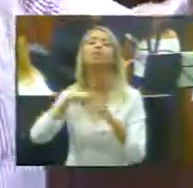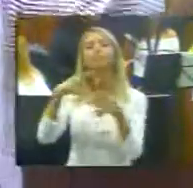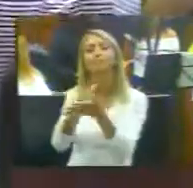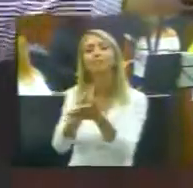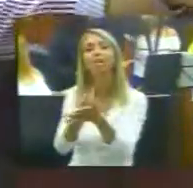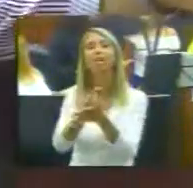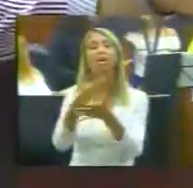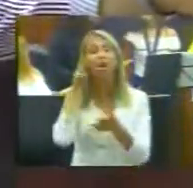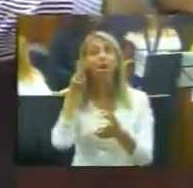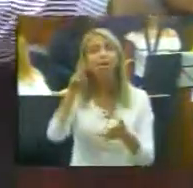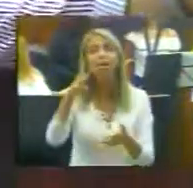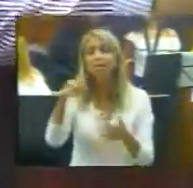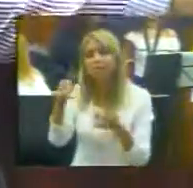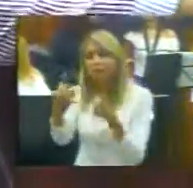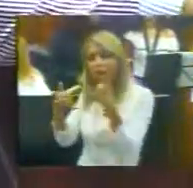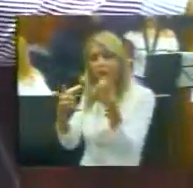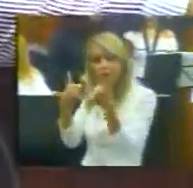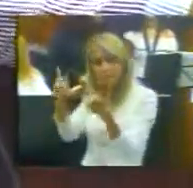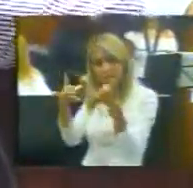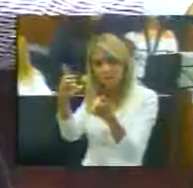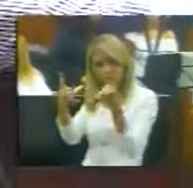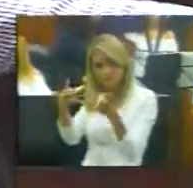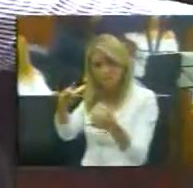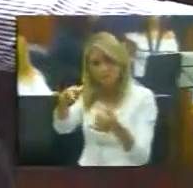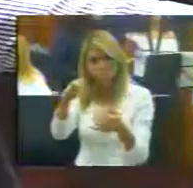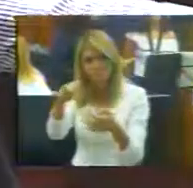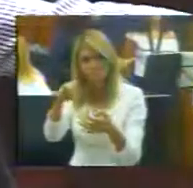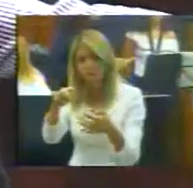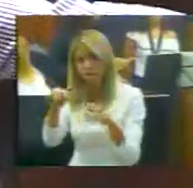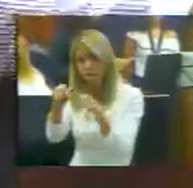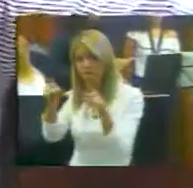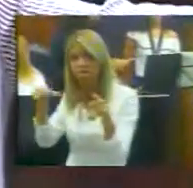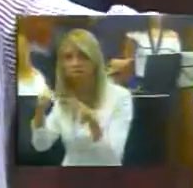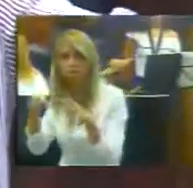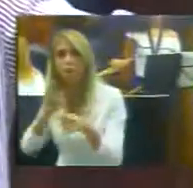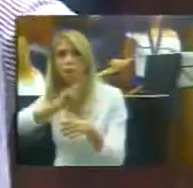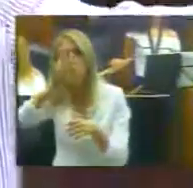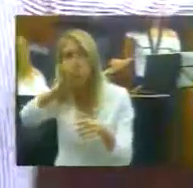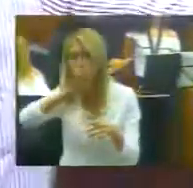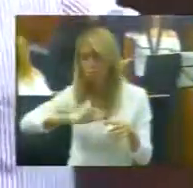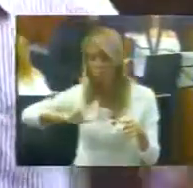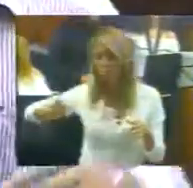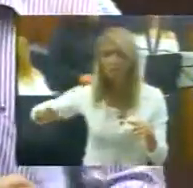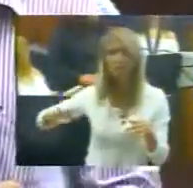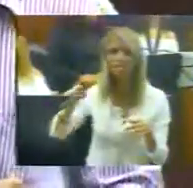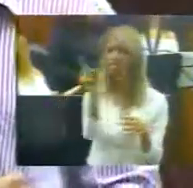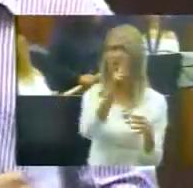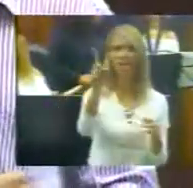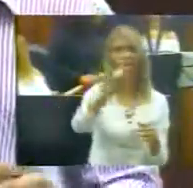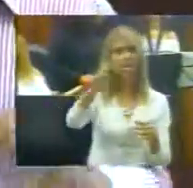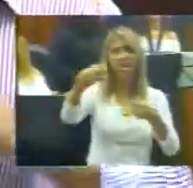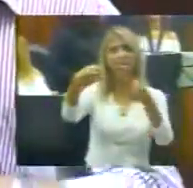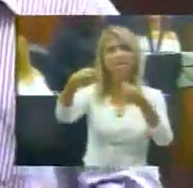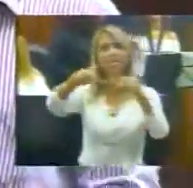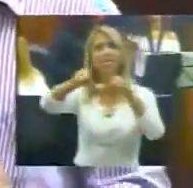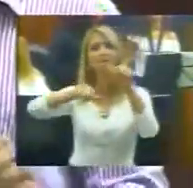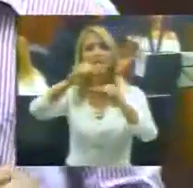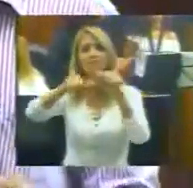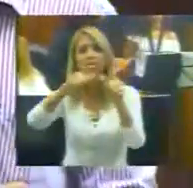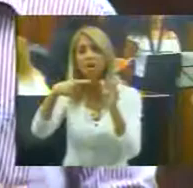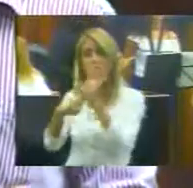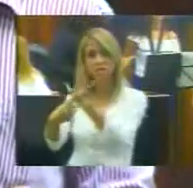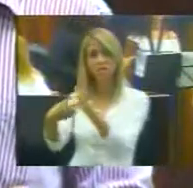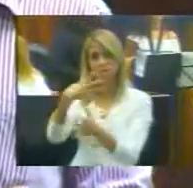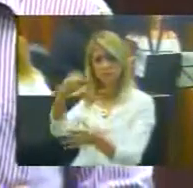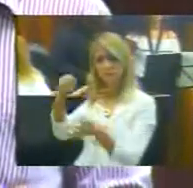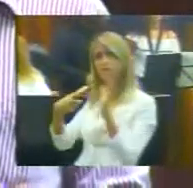Eles viram que o brinquedo que está servido lá, está colocado para uso da criança, não é o mais adequado. E nós precisamos